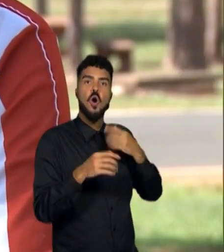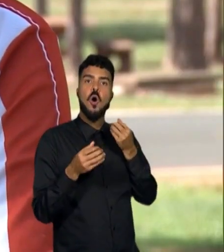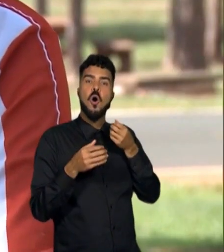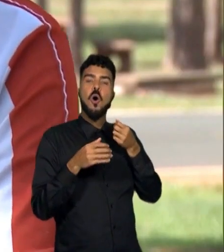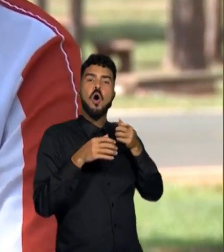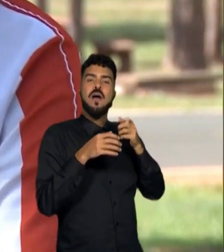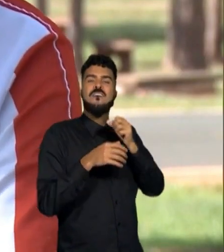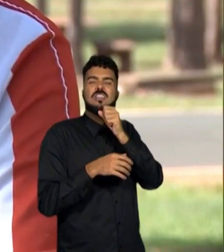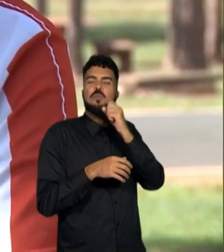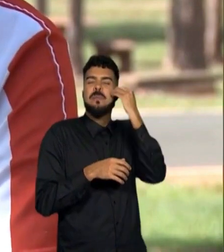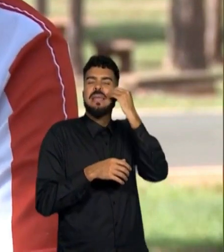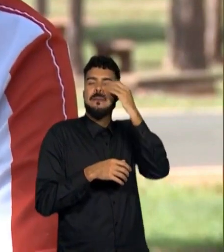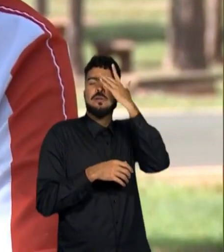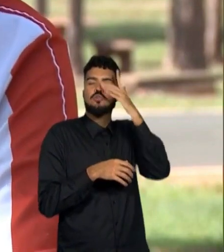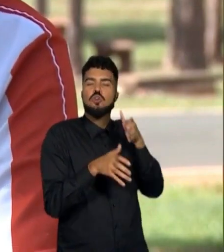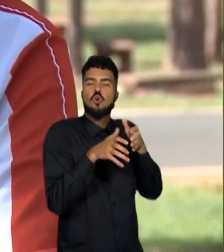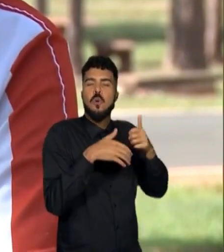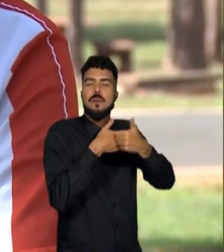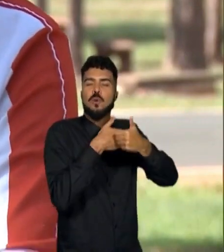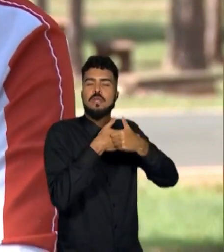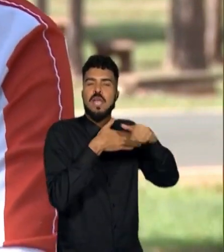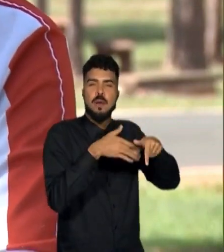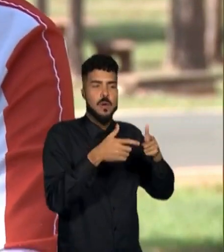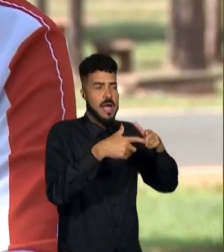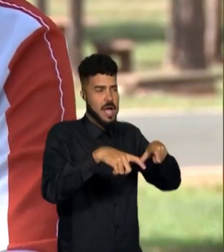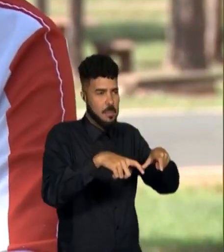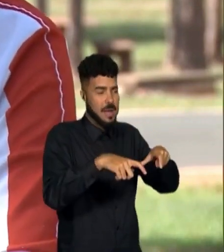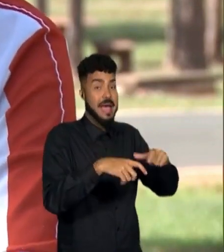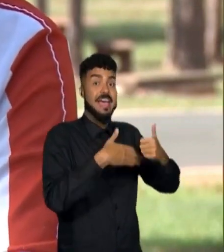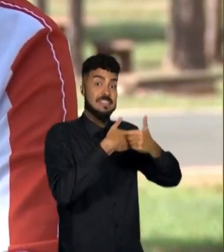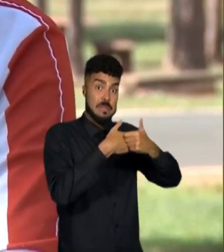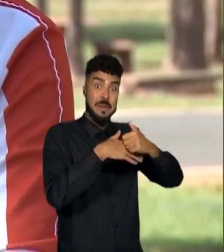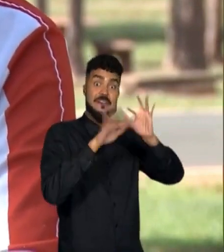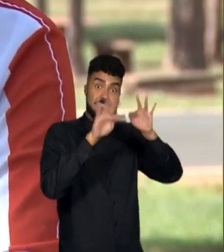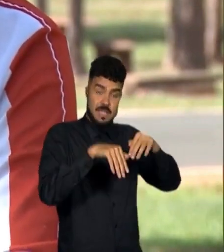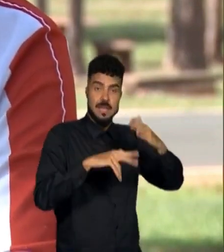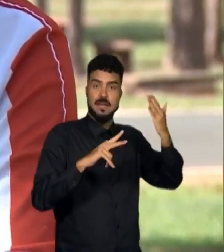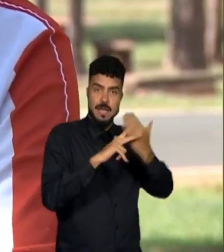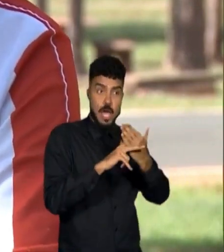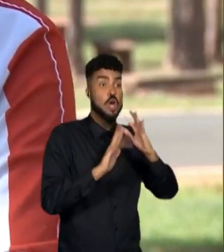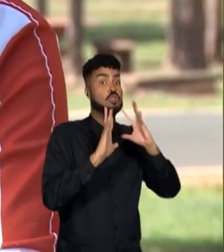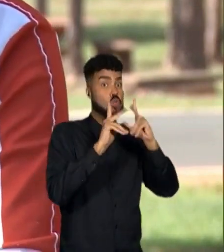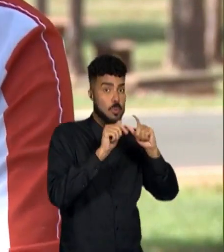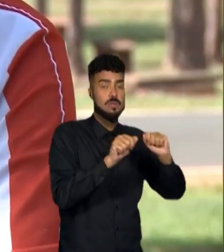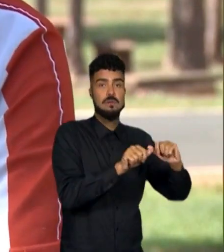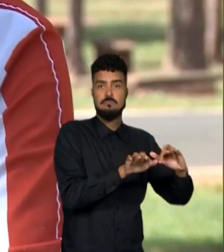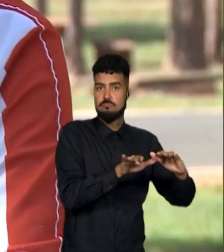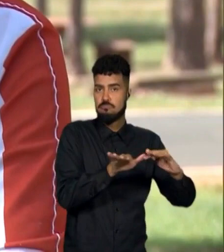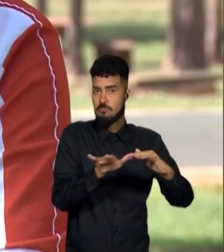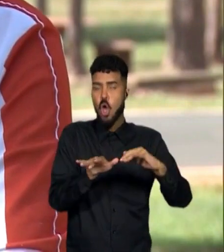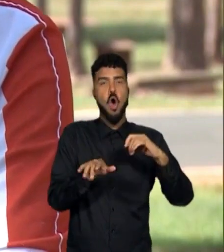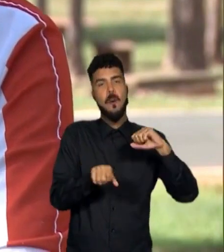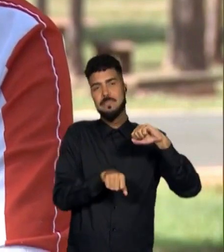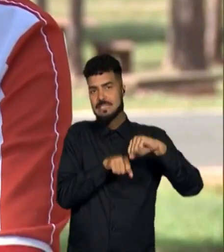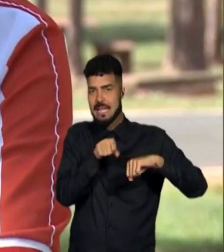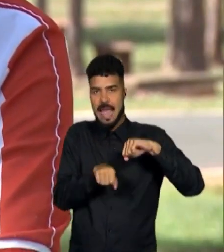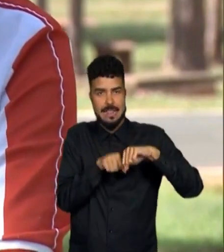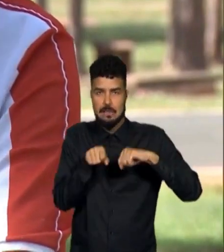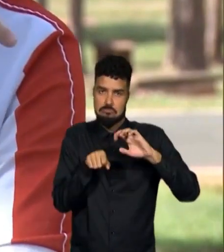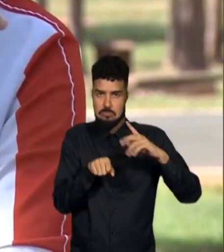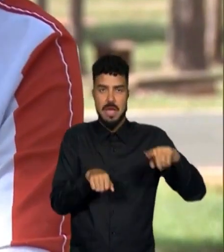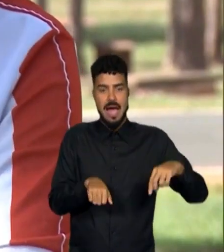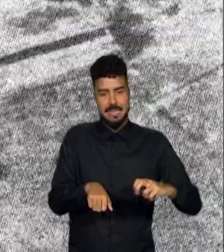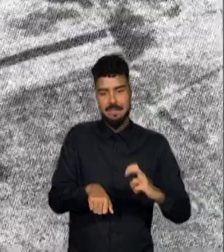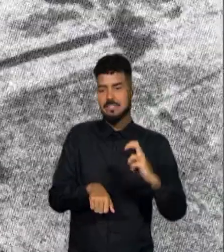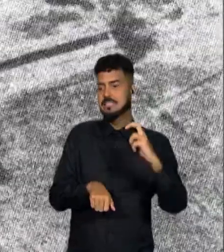para jogar um primeiro tempo nesse campo. Aí terminava o primeiro tempo, todo mundo saía andando, outros de bicicleta, atravessavam a linha do